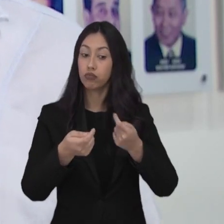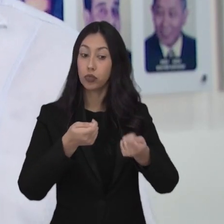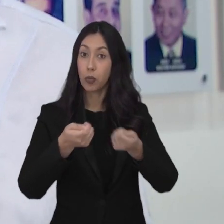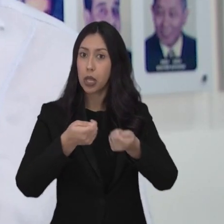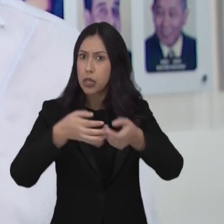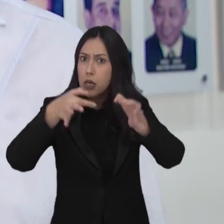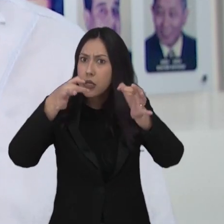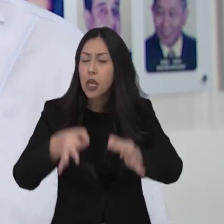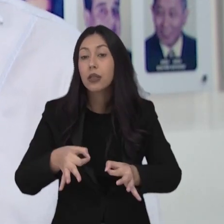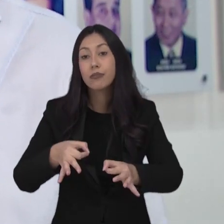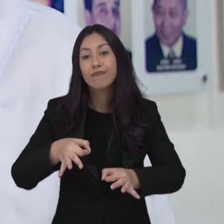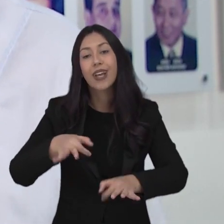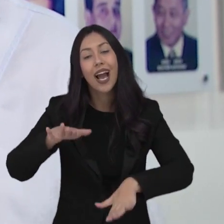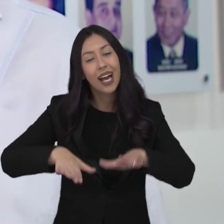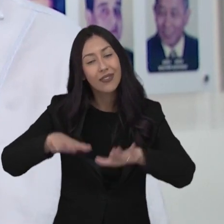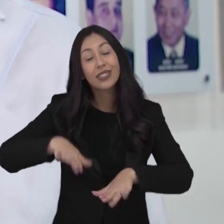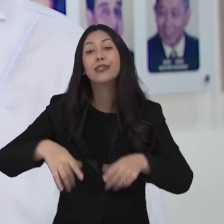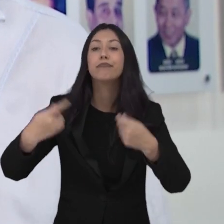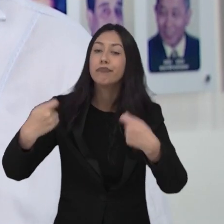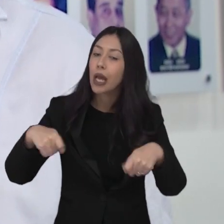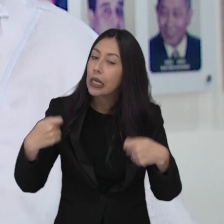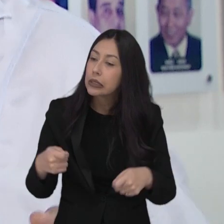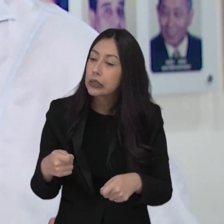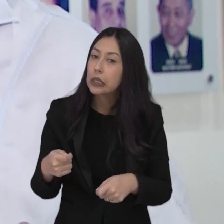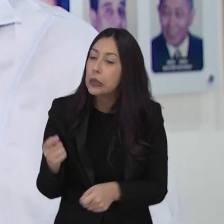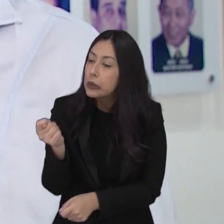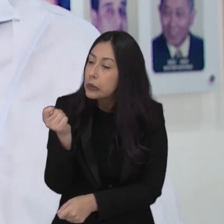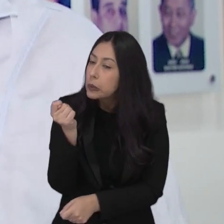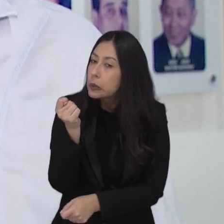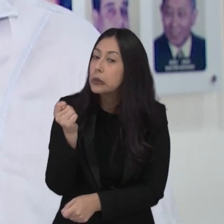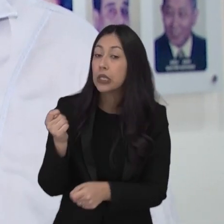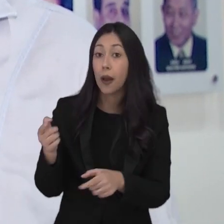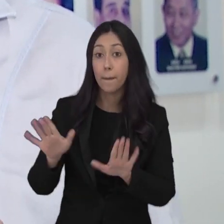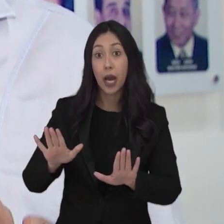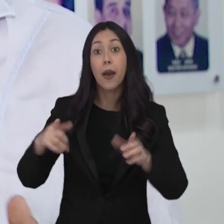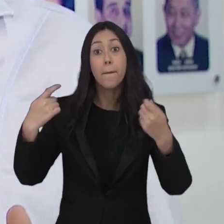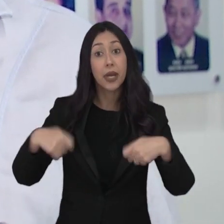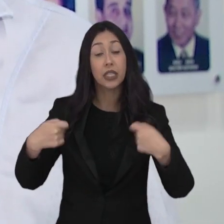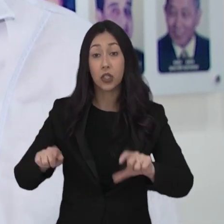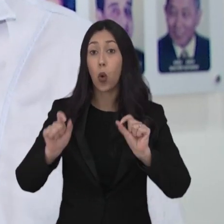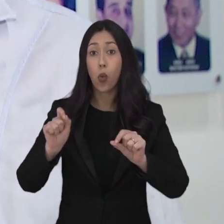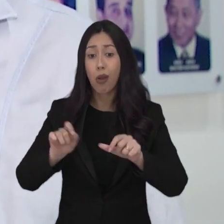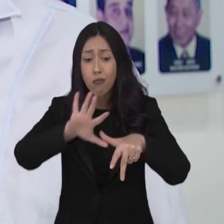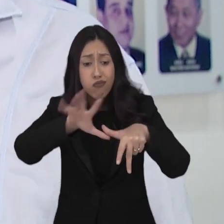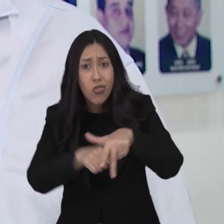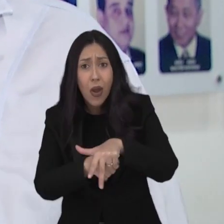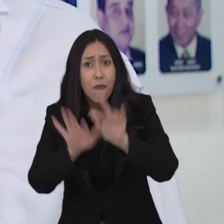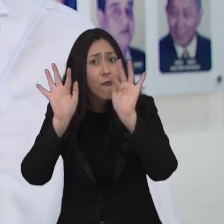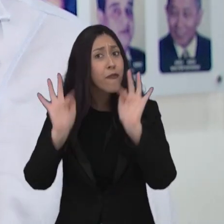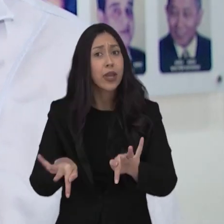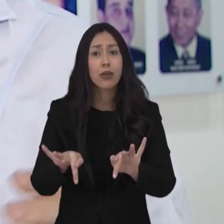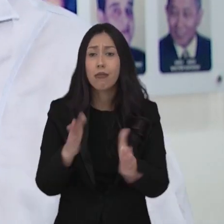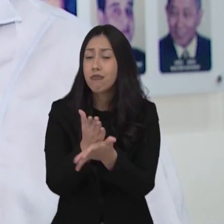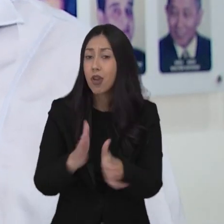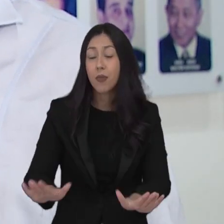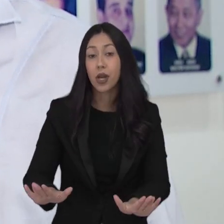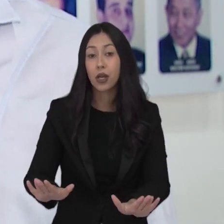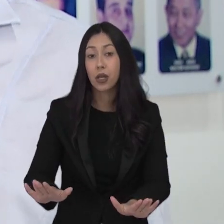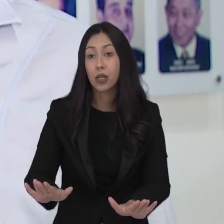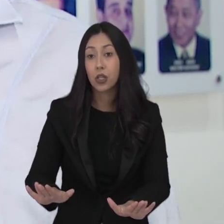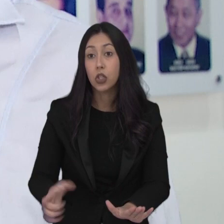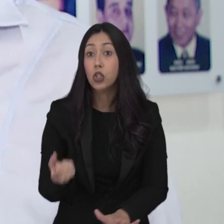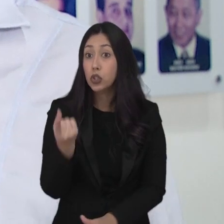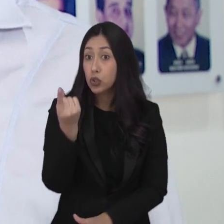administração correta passa por um momento também que tem que ser um momento sem corrupção, para que você tenha não